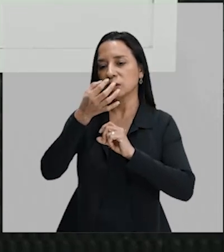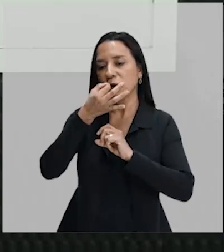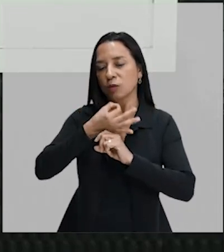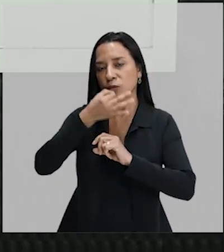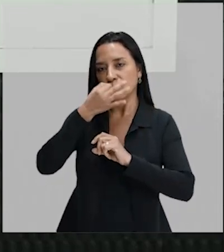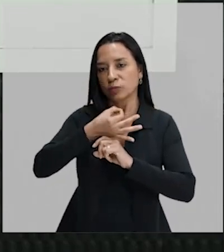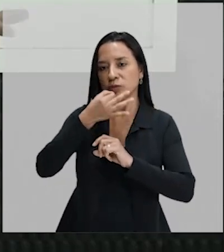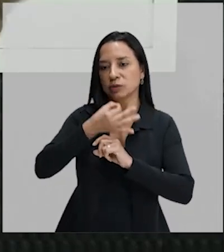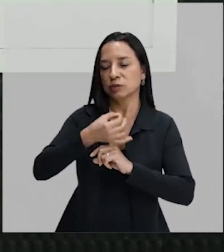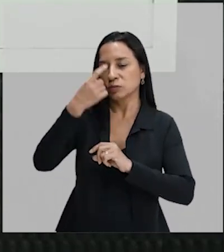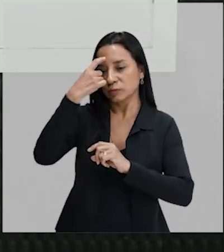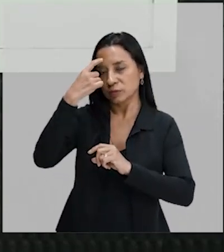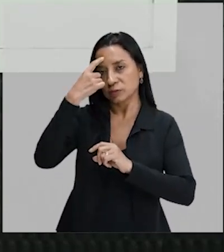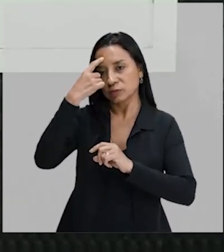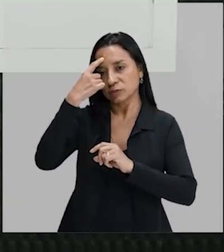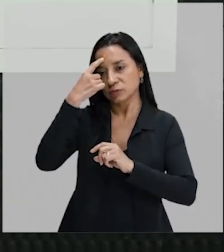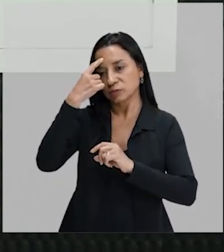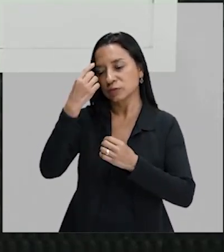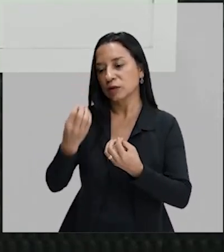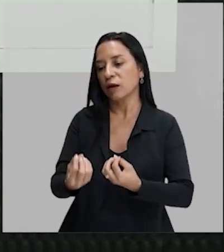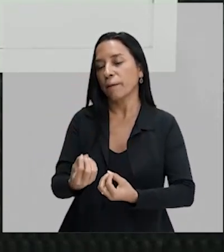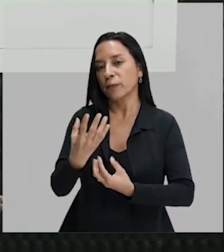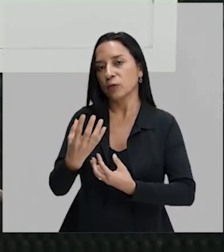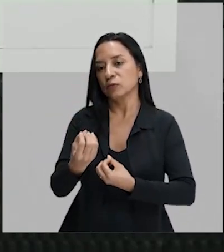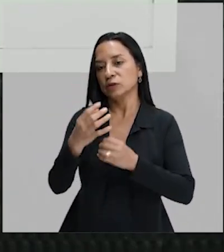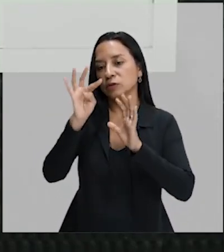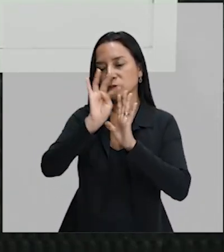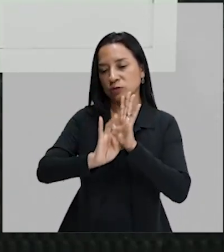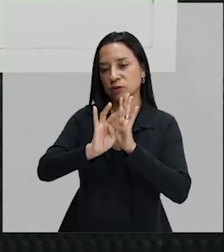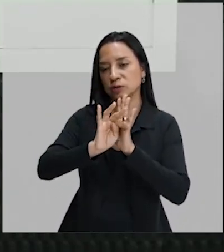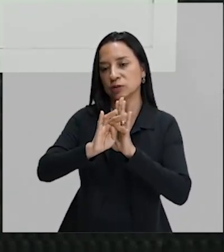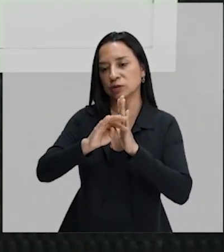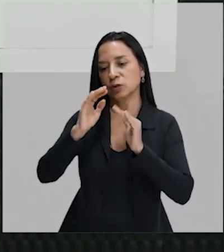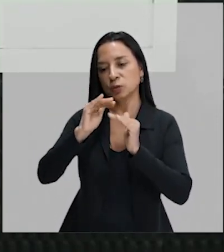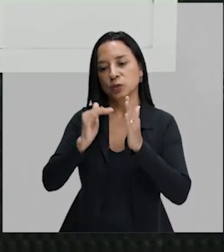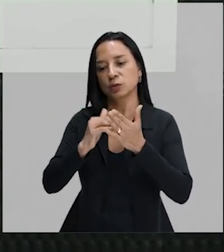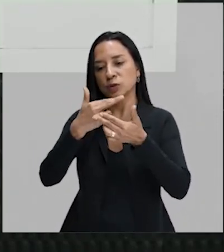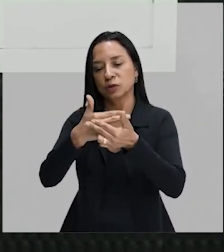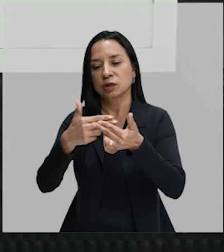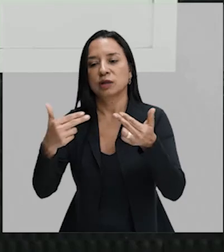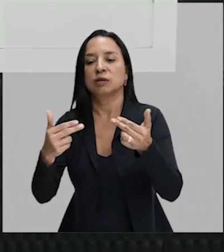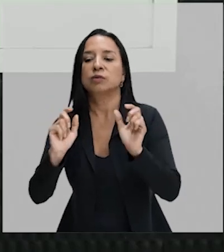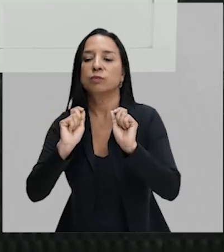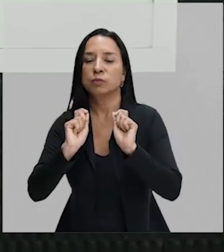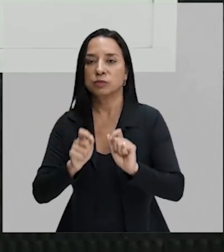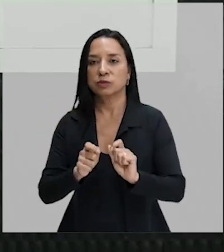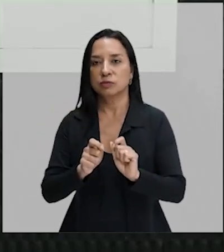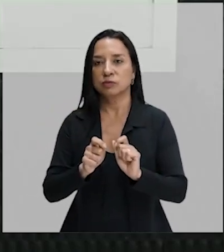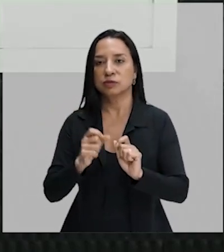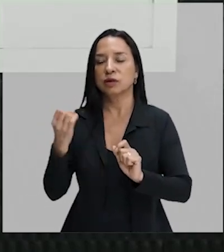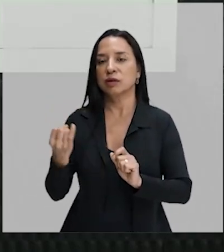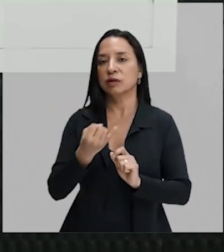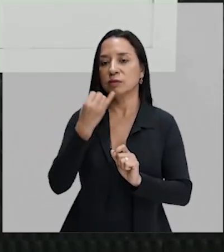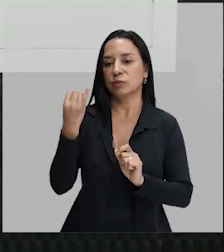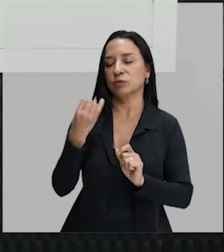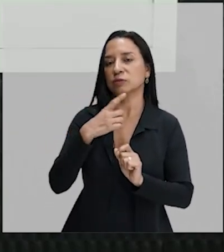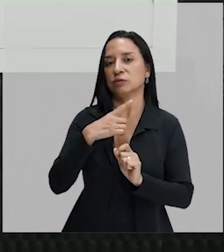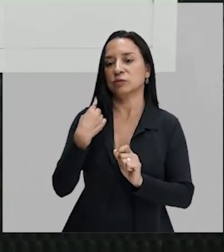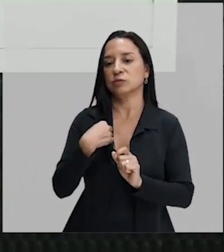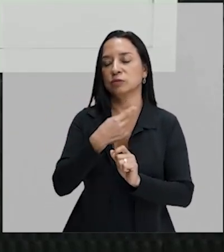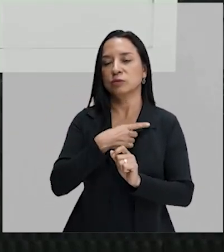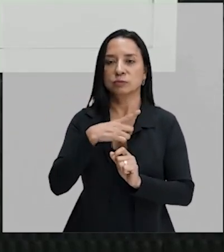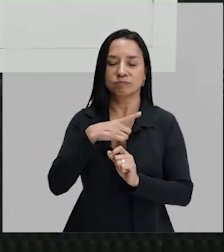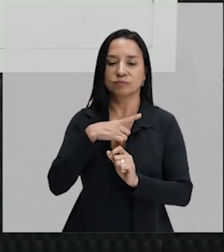na construção da nossa textualidade, em todos os elementos possíveis, tá? É interessante que nós tenhamos